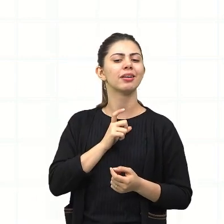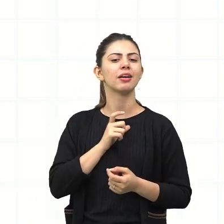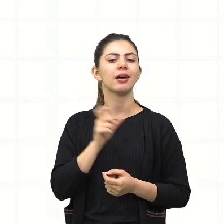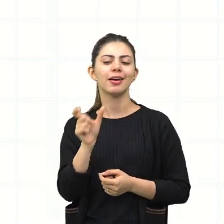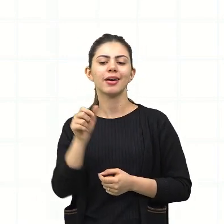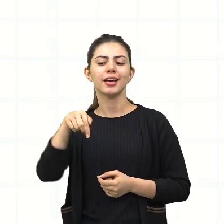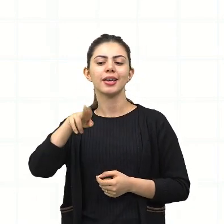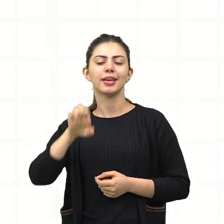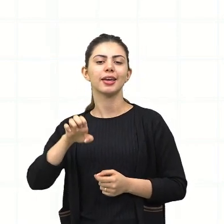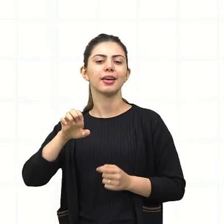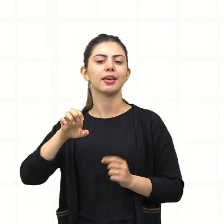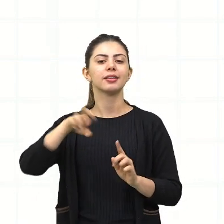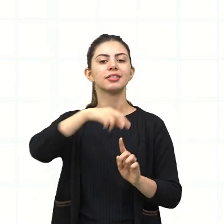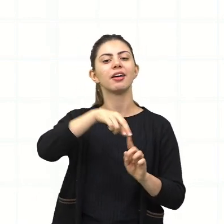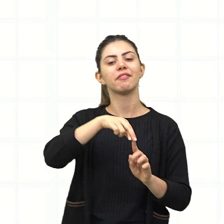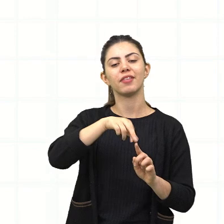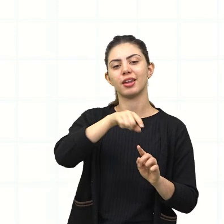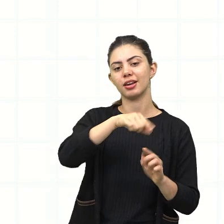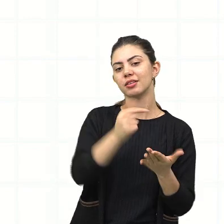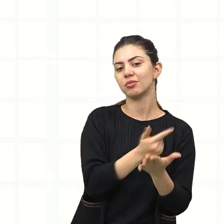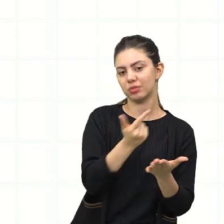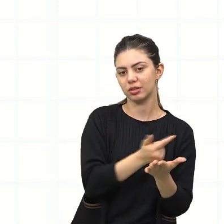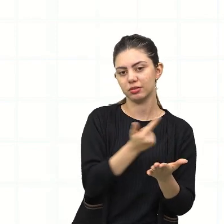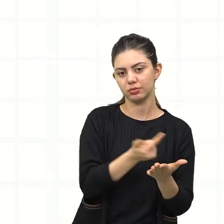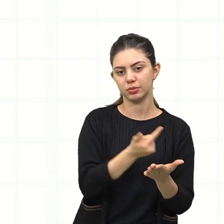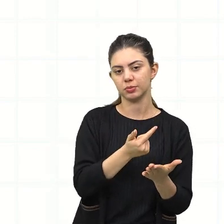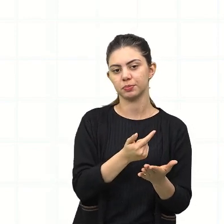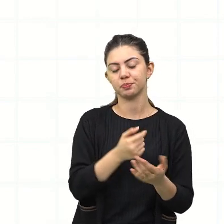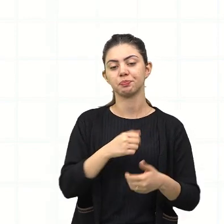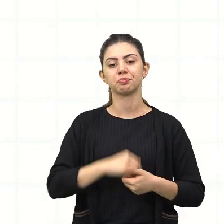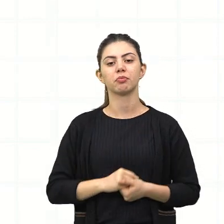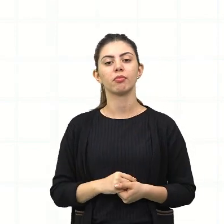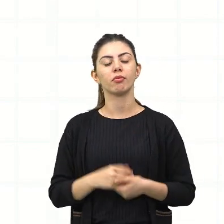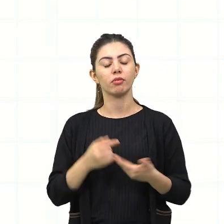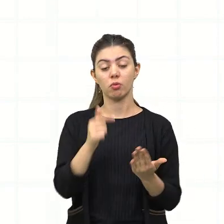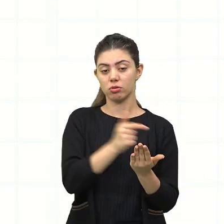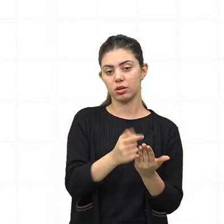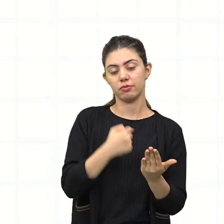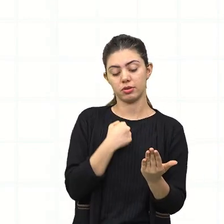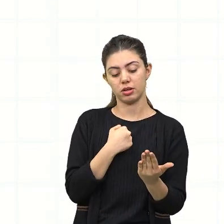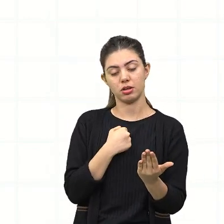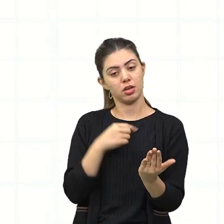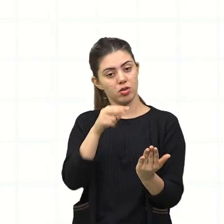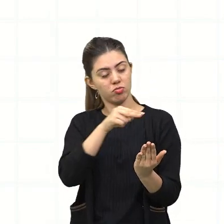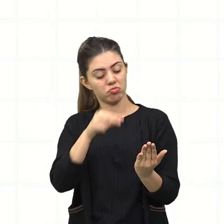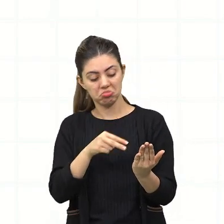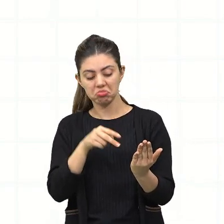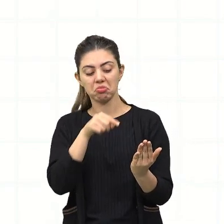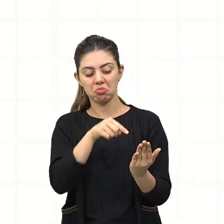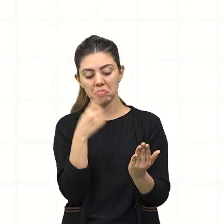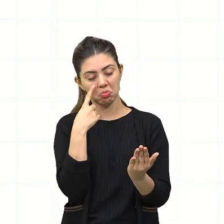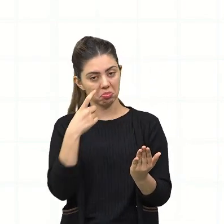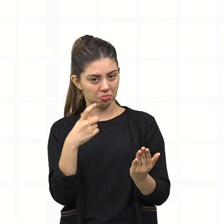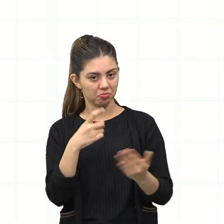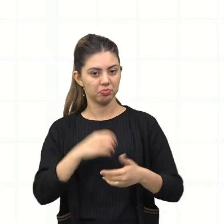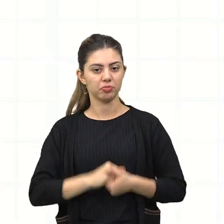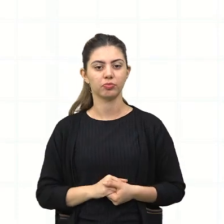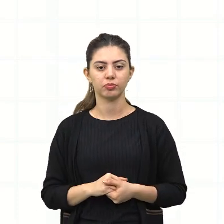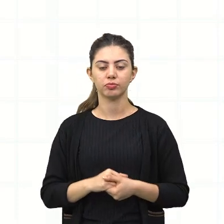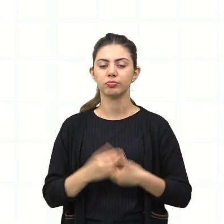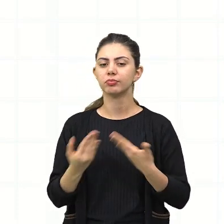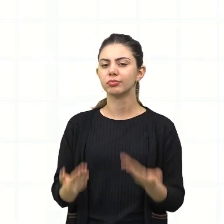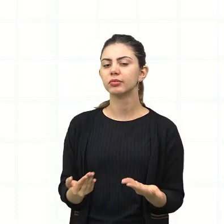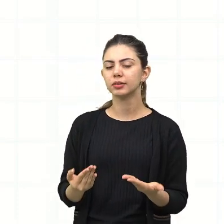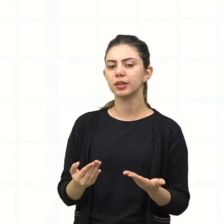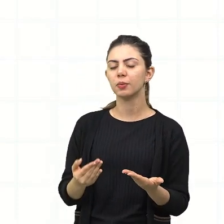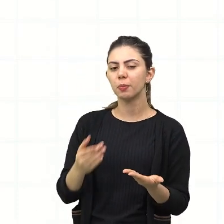O livro. O livro que eu li é interessante. Ele